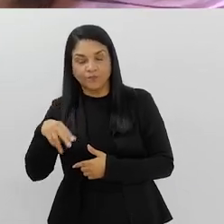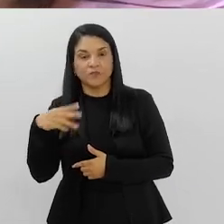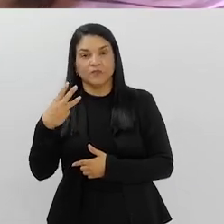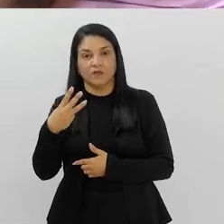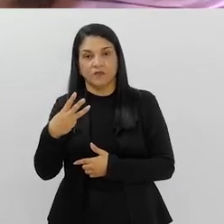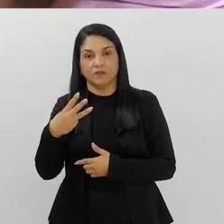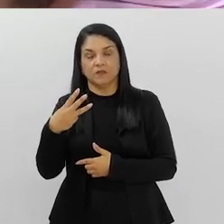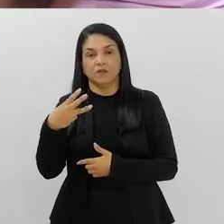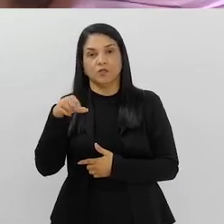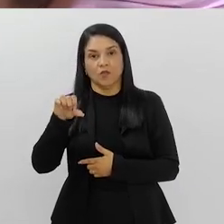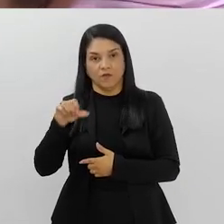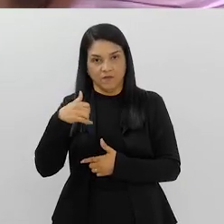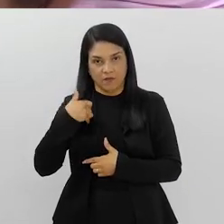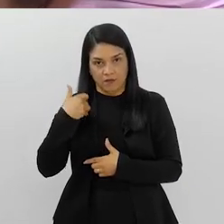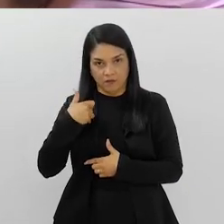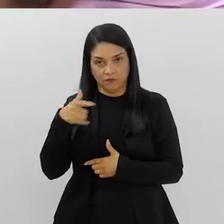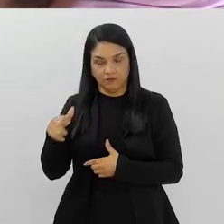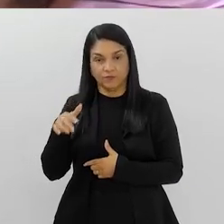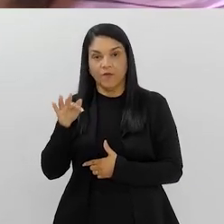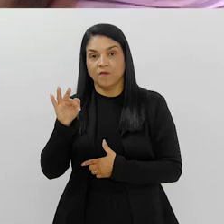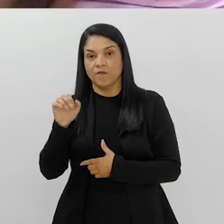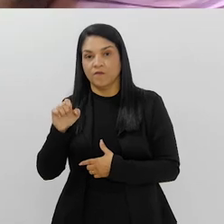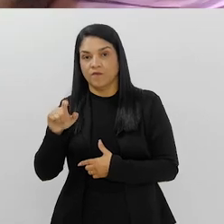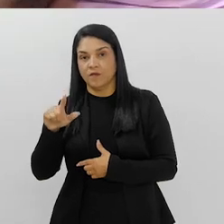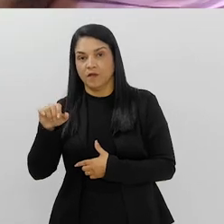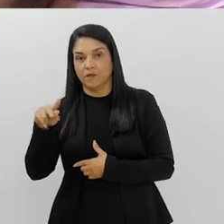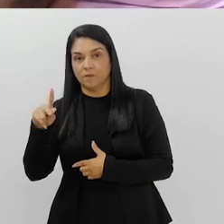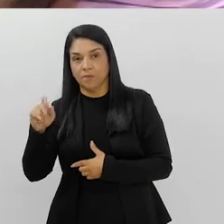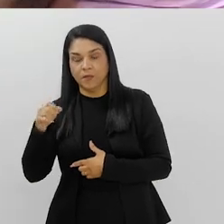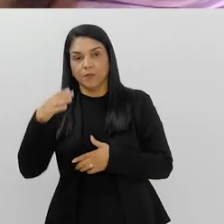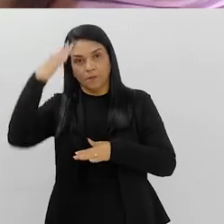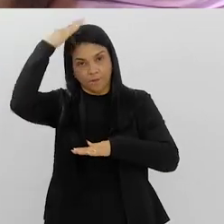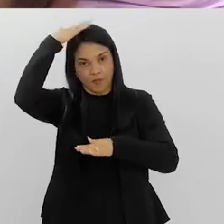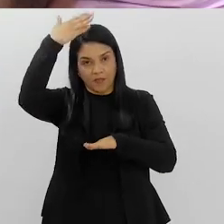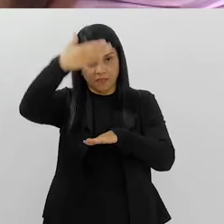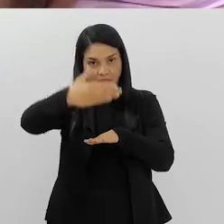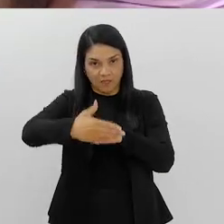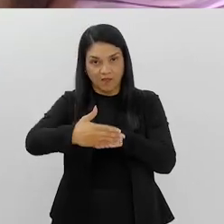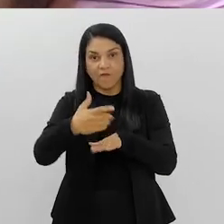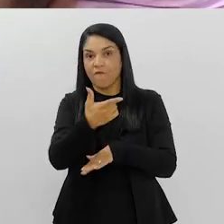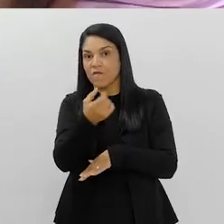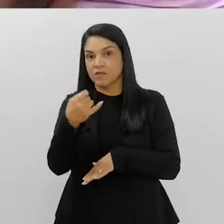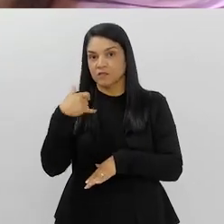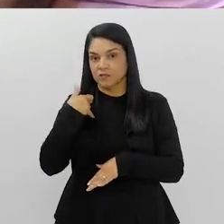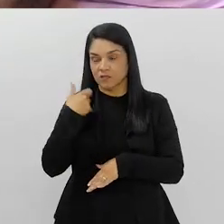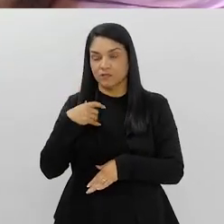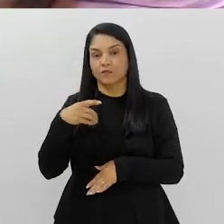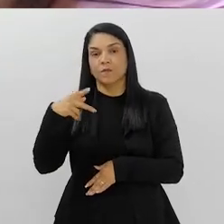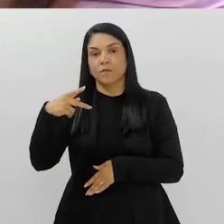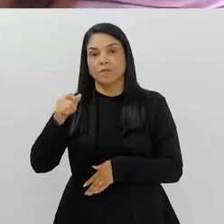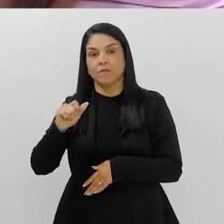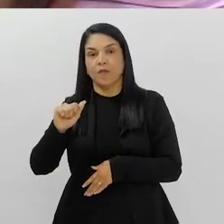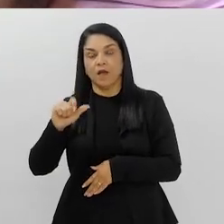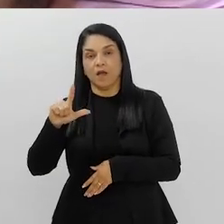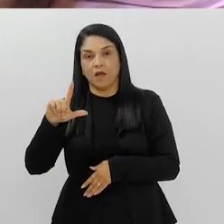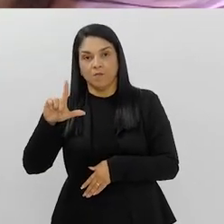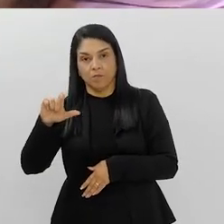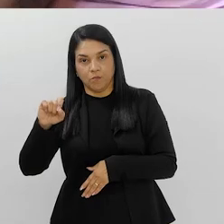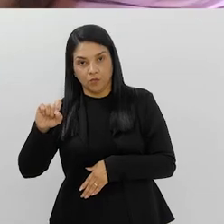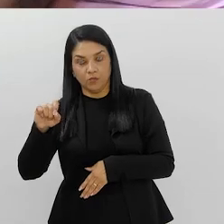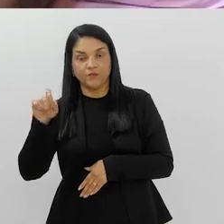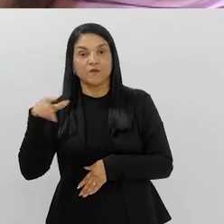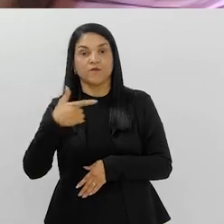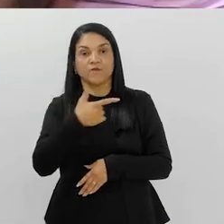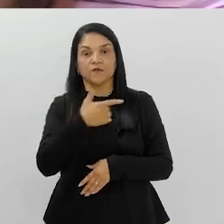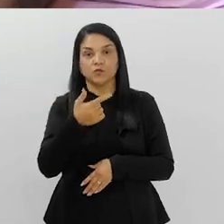jogador experiente. Aí, em contrapartida, temos o Filipinho, meia atacante, com 20 anos de idade. Temos o Pablo Tomás, com